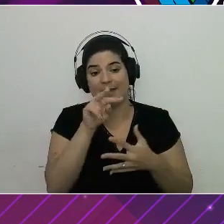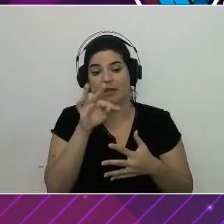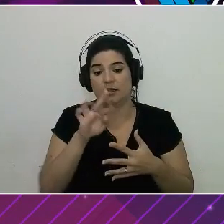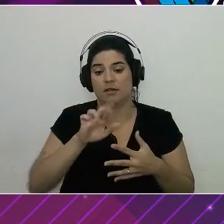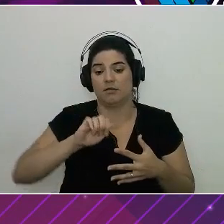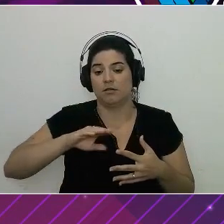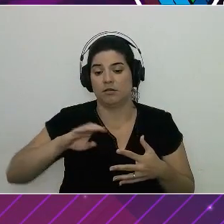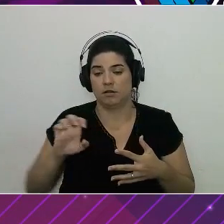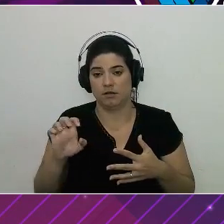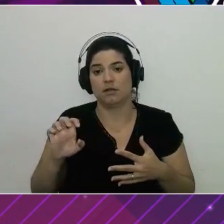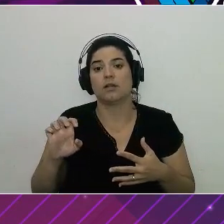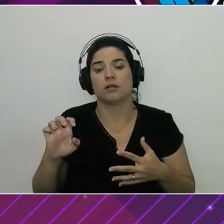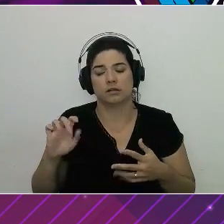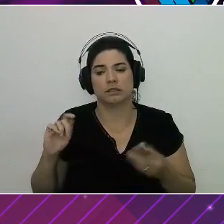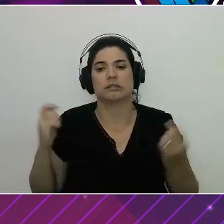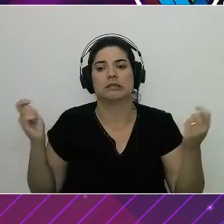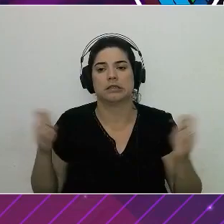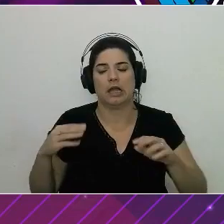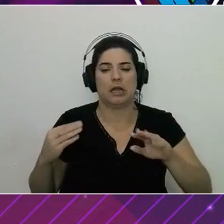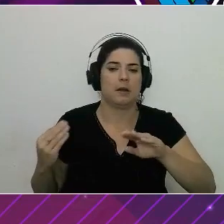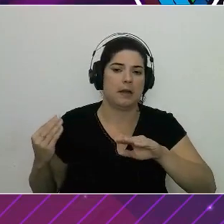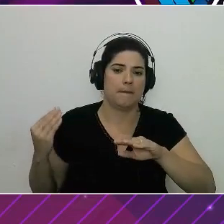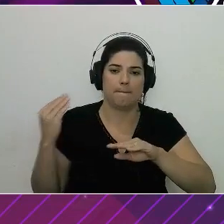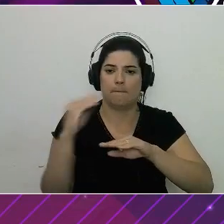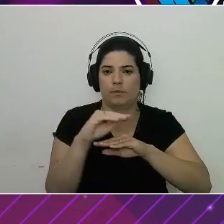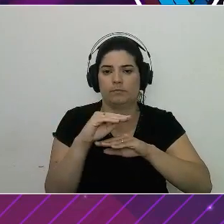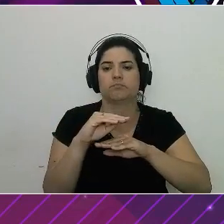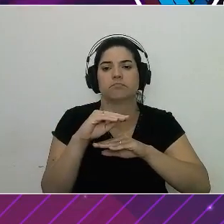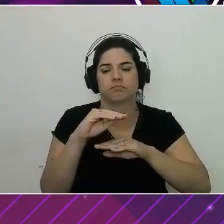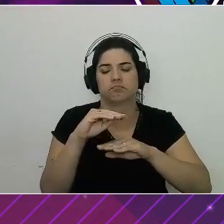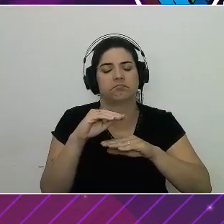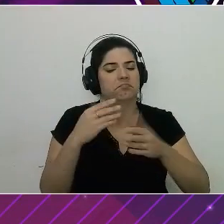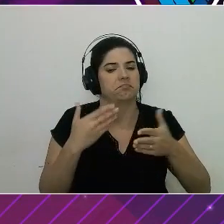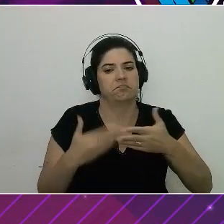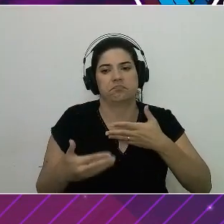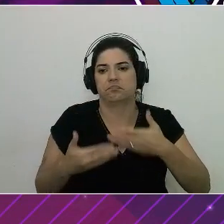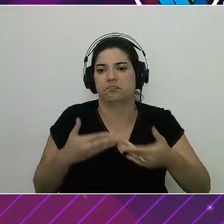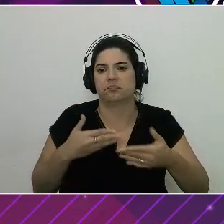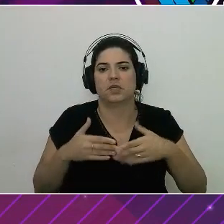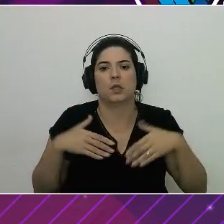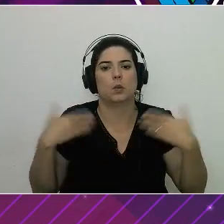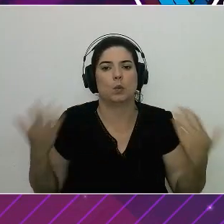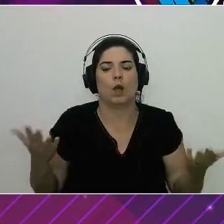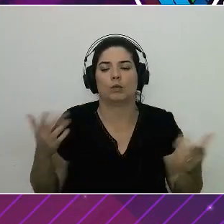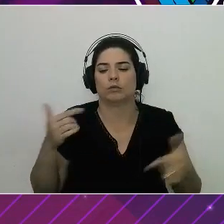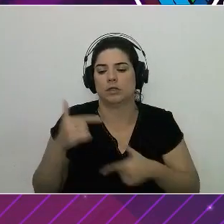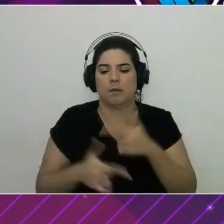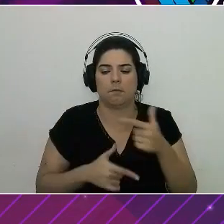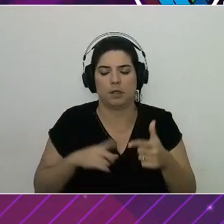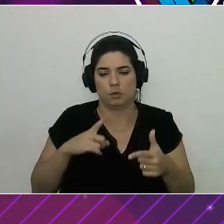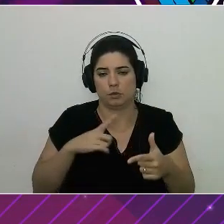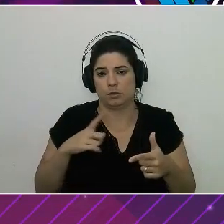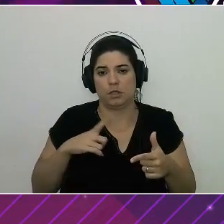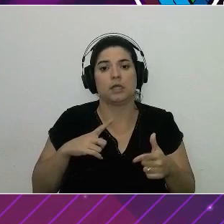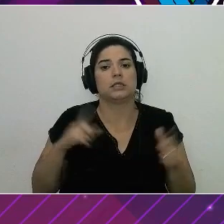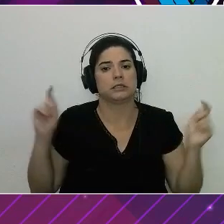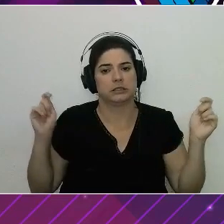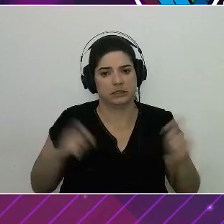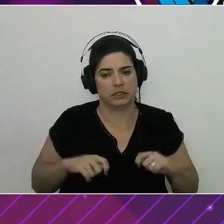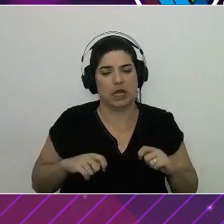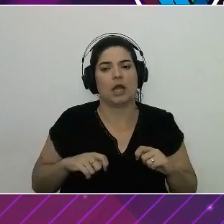fazer asserções em cima desses traces, independente dos microserviços que estão acontecendo. Ela é uma